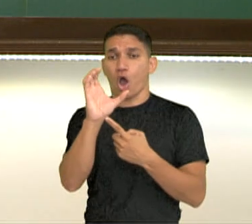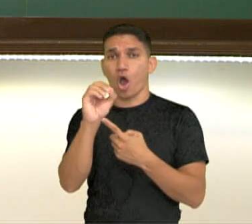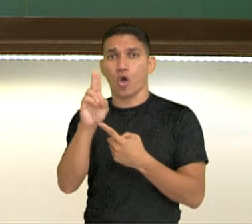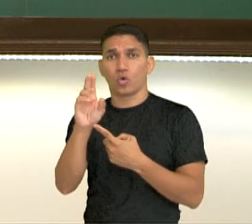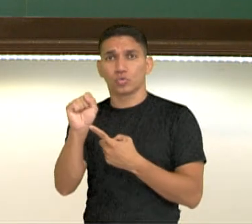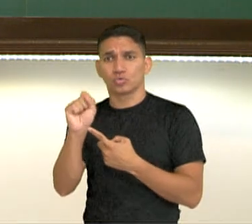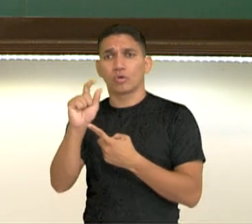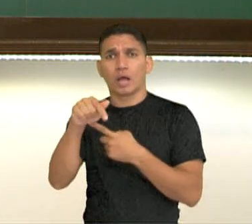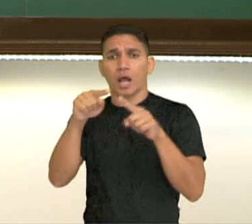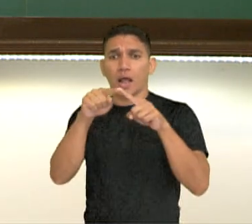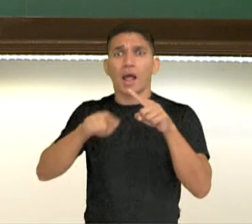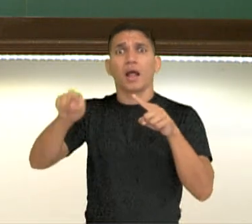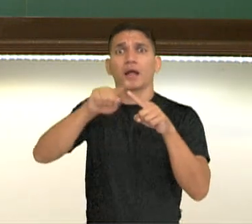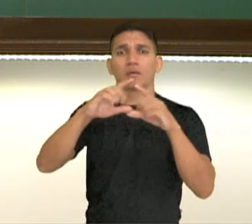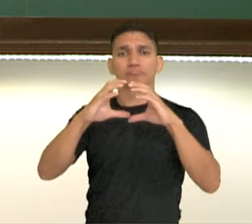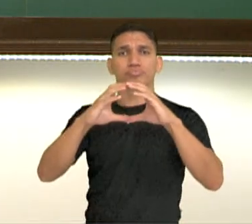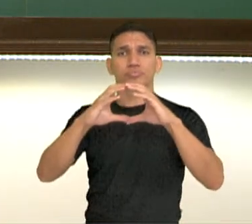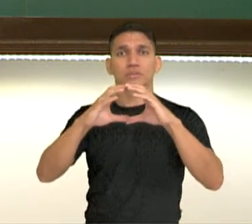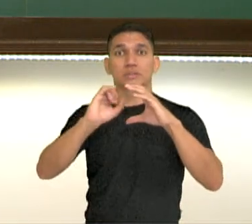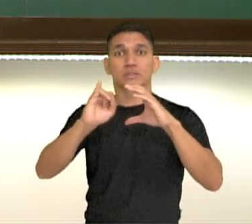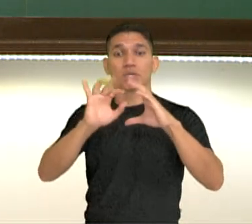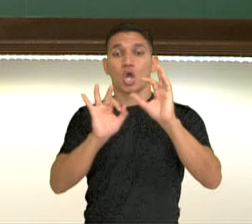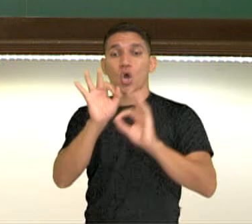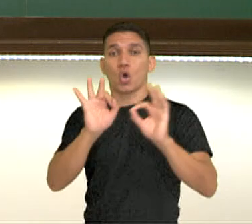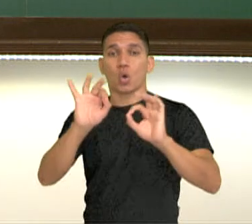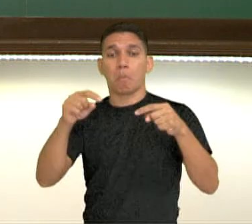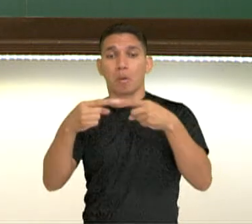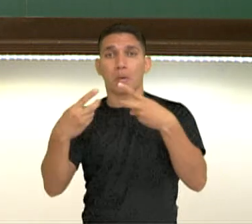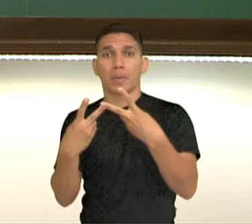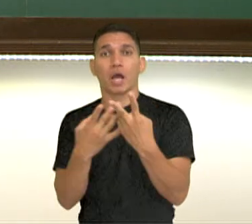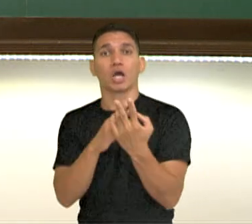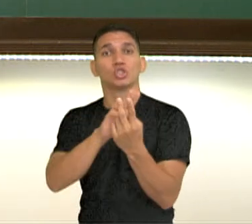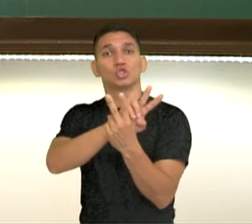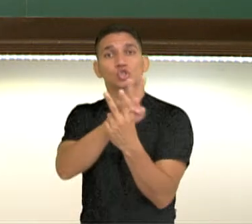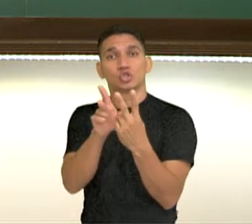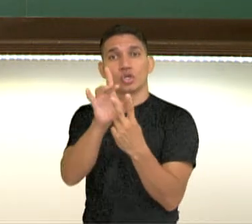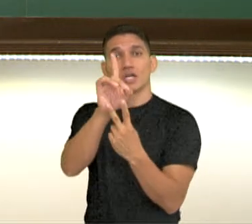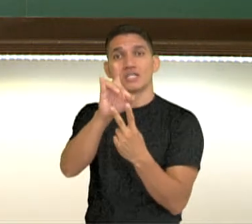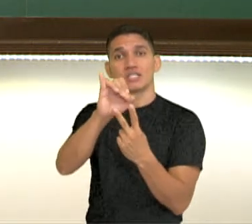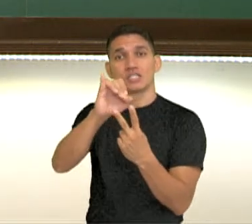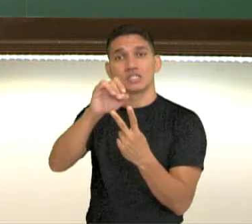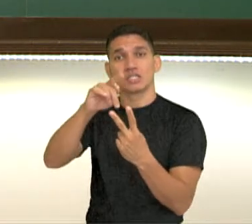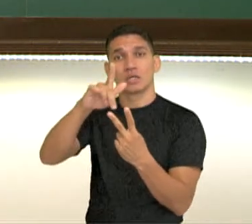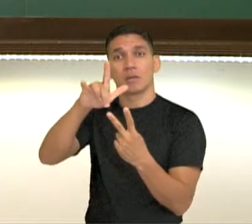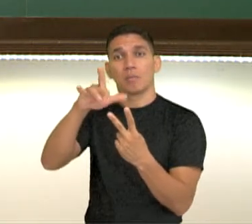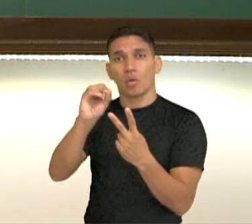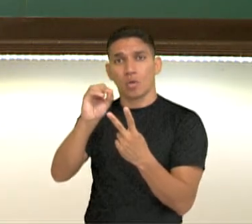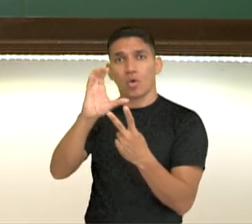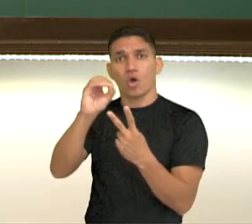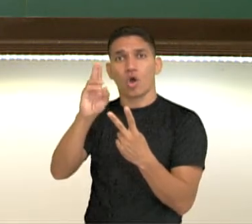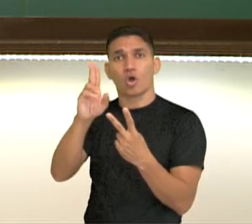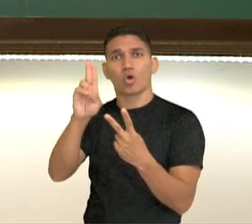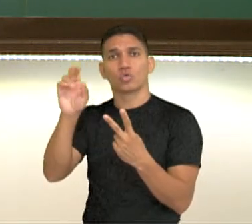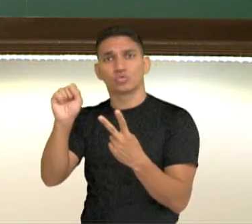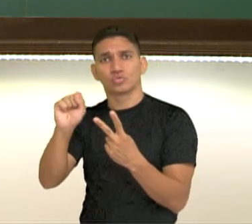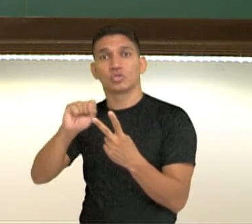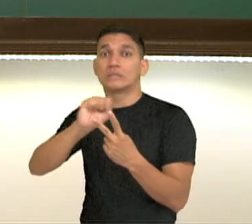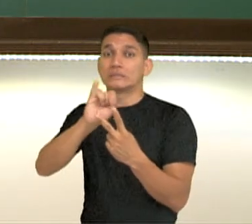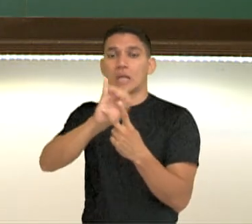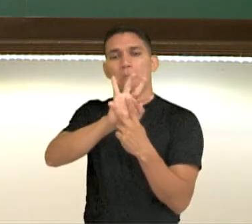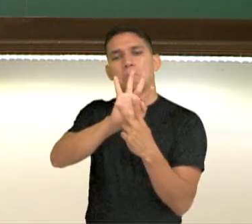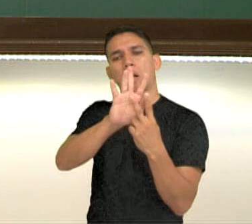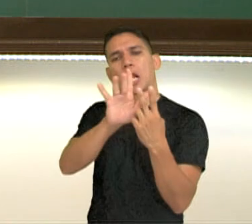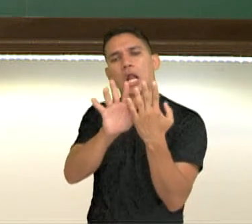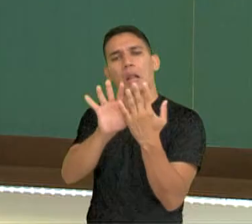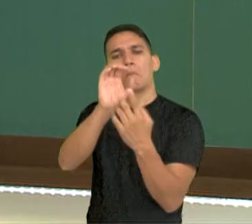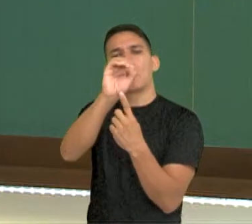esférico. Quando eles estão organizados, unidos, em dupla, nós chamamos de diplococos, são colônias. Aqui, quando estão